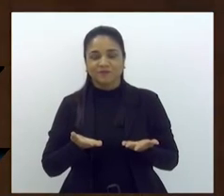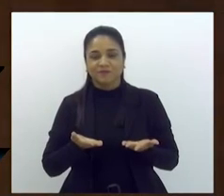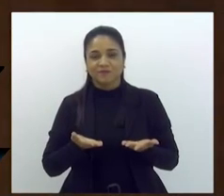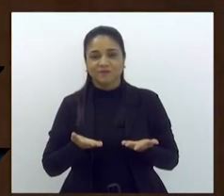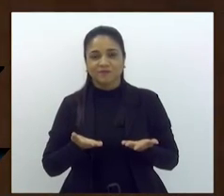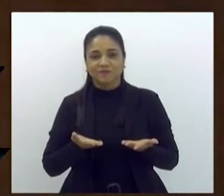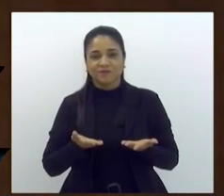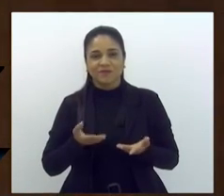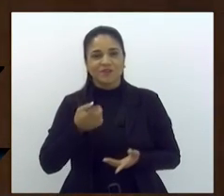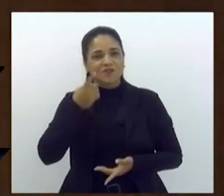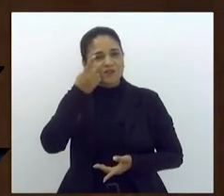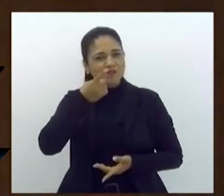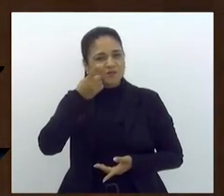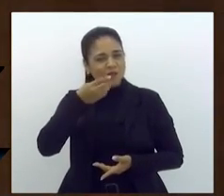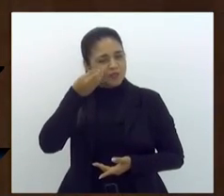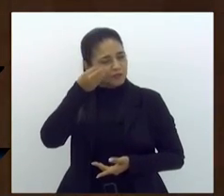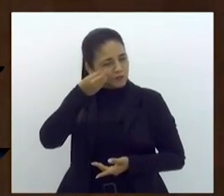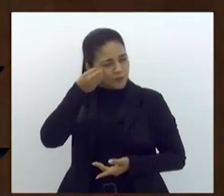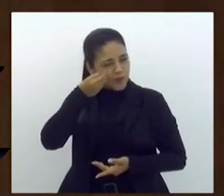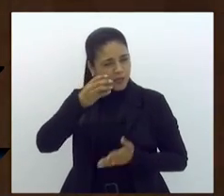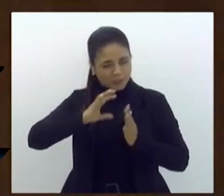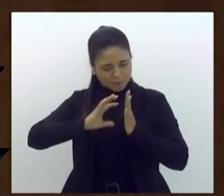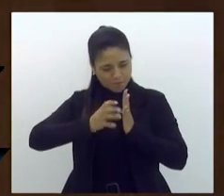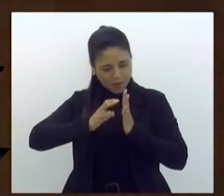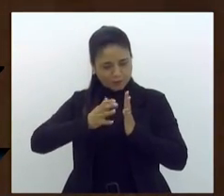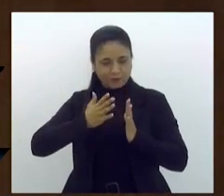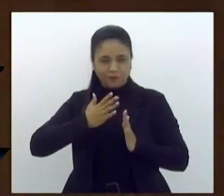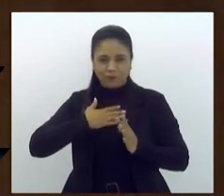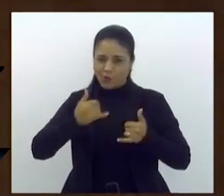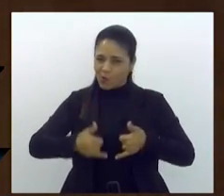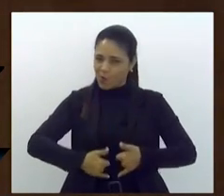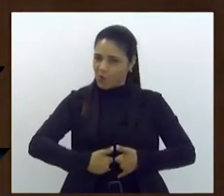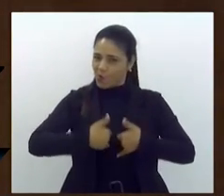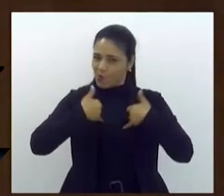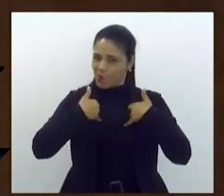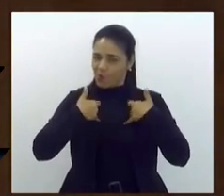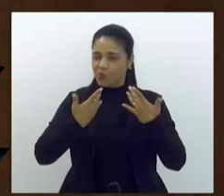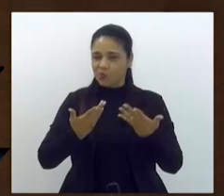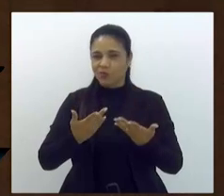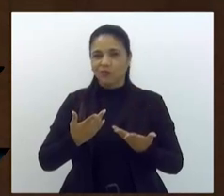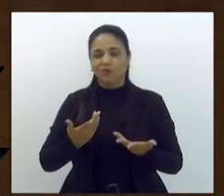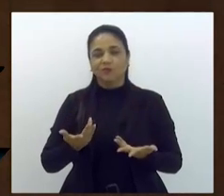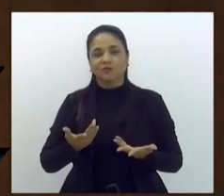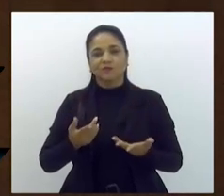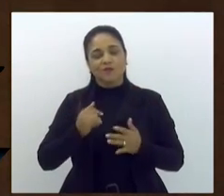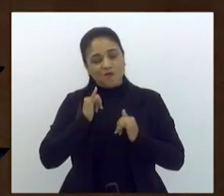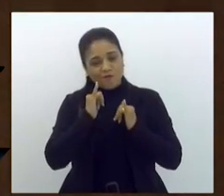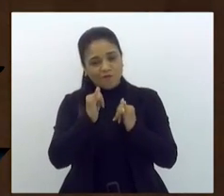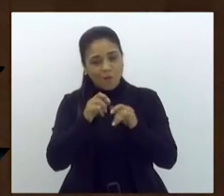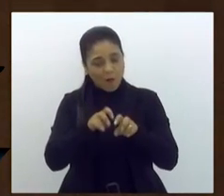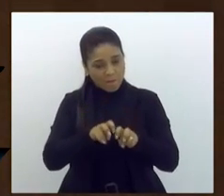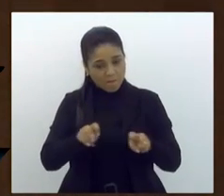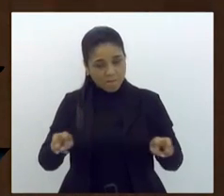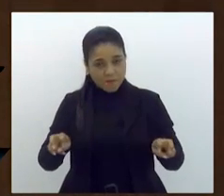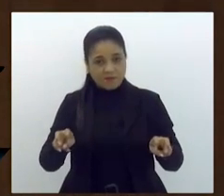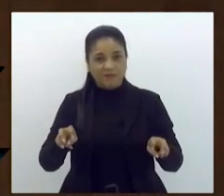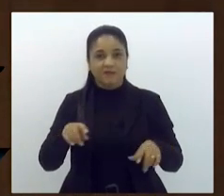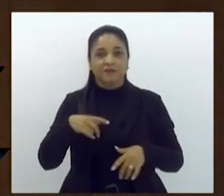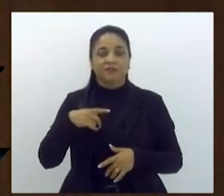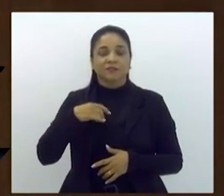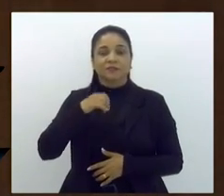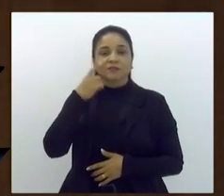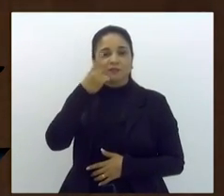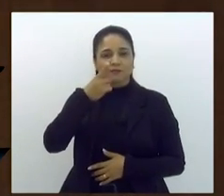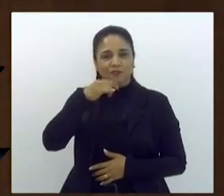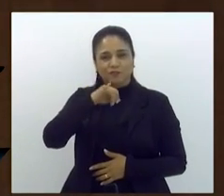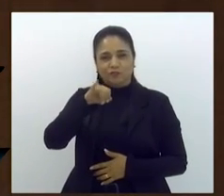Deputado mais experiente do meu partido orgulho do nosso partido e para informar a mesa também que o deputado Giovani Ratinho pediu